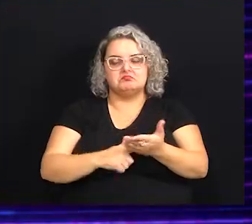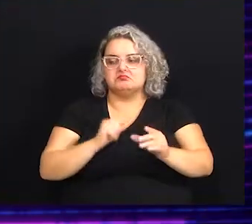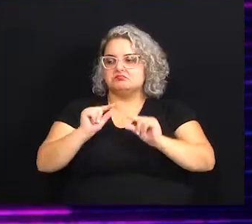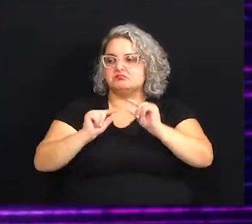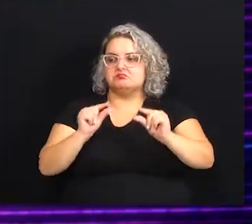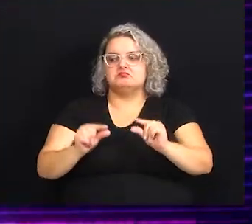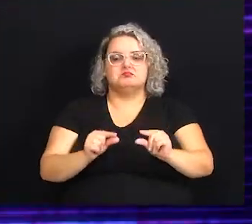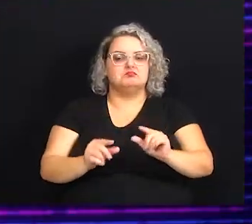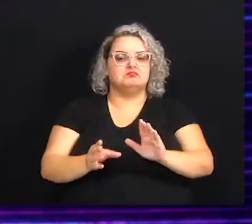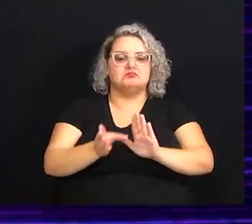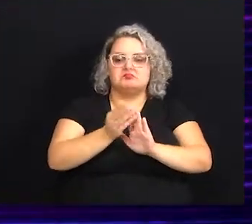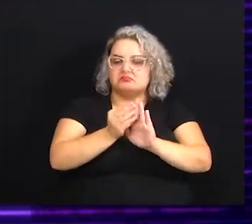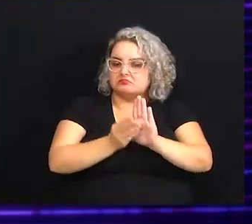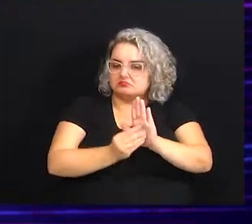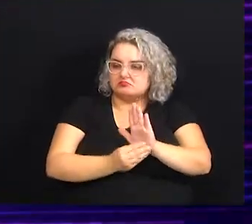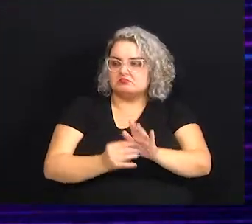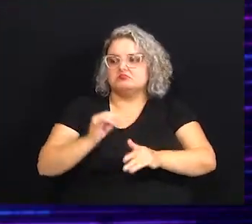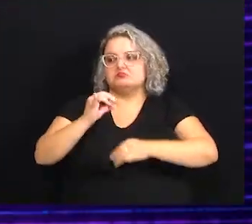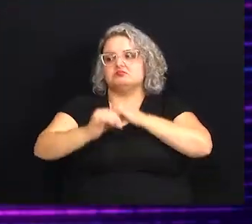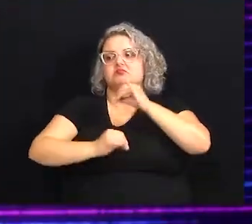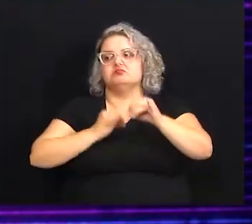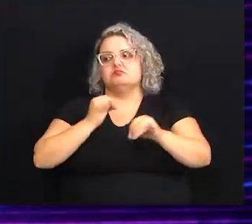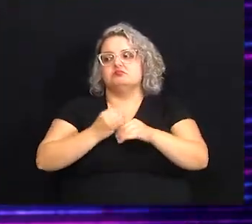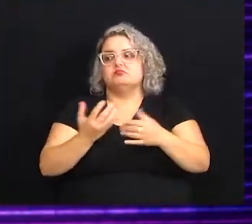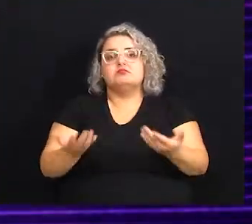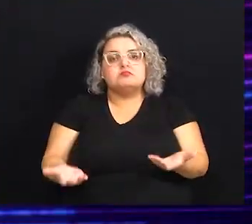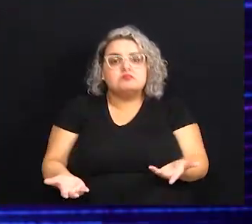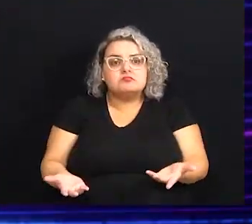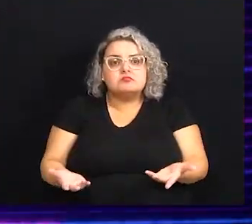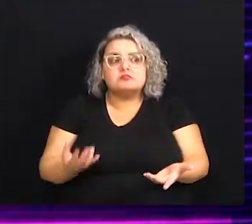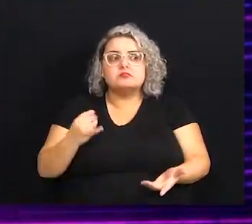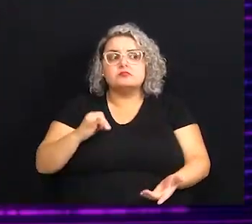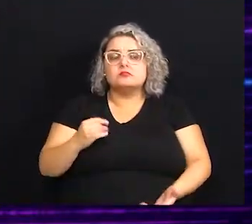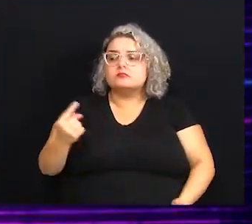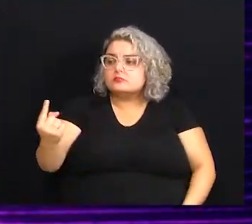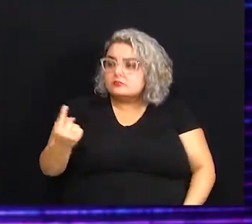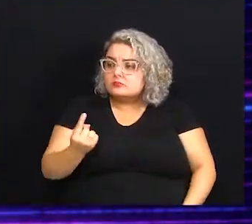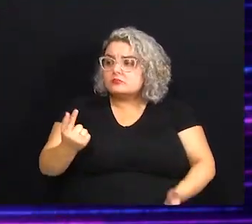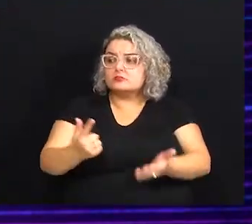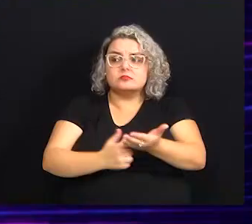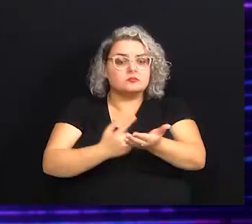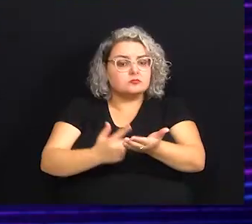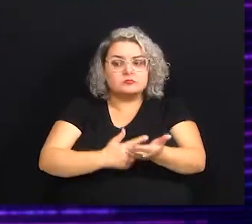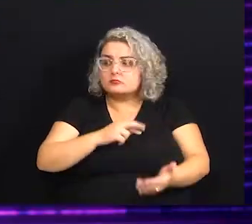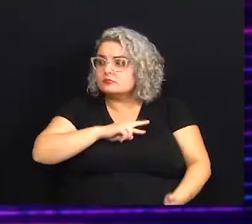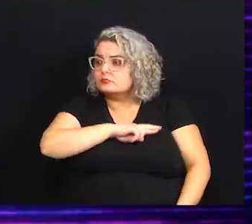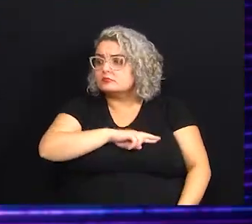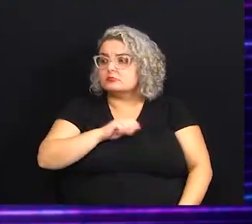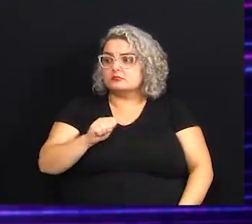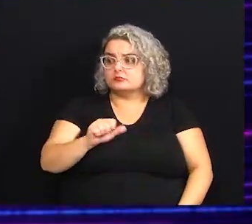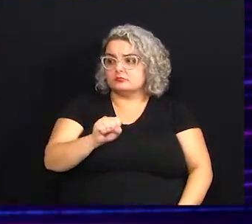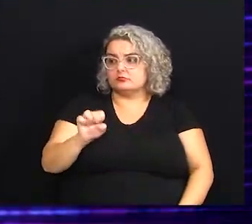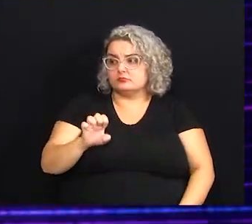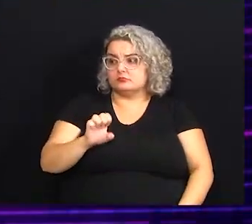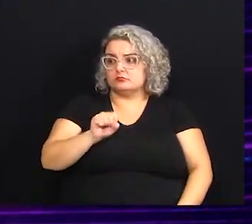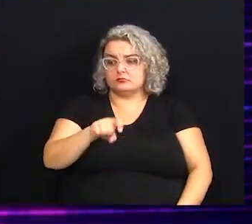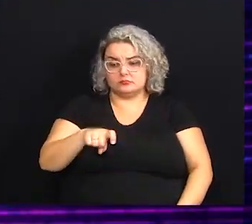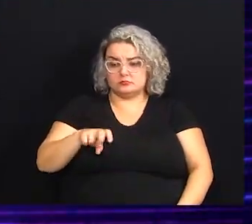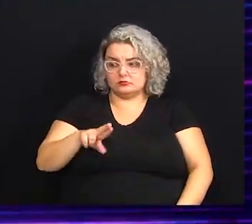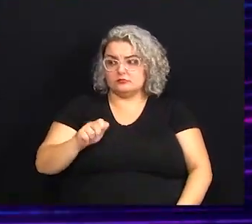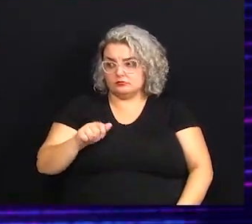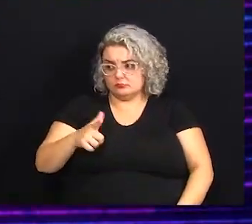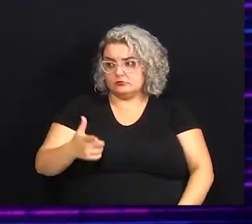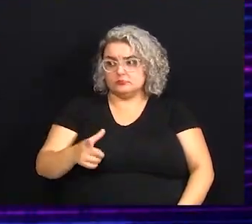pouquíssimo conteúdo online. E eu ficava tipo, mas gente, e se alguém quiser pegar um livro, um romance assexual, você não acha? Tipo,